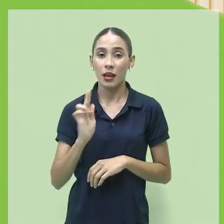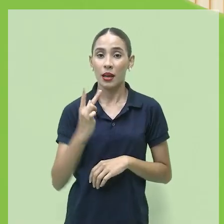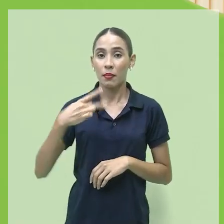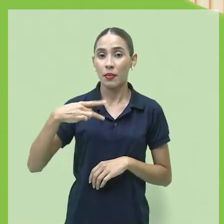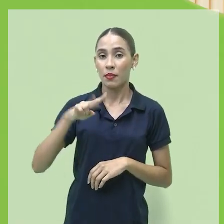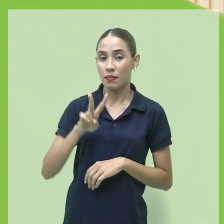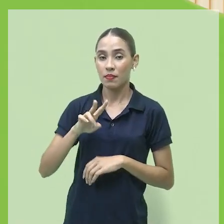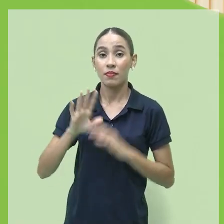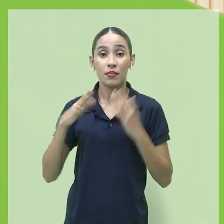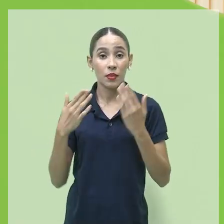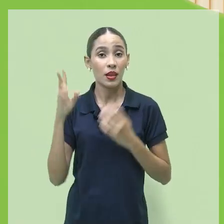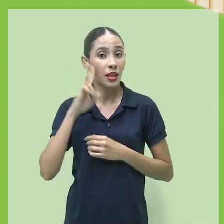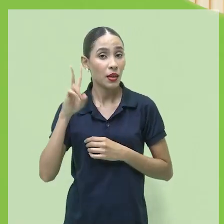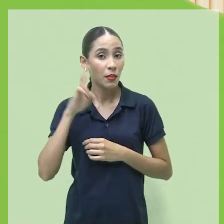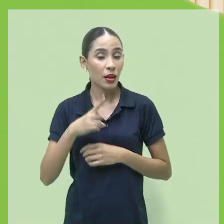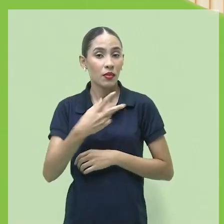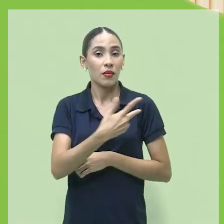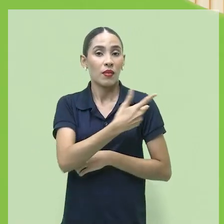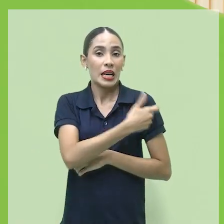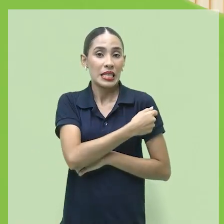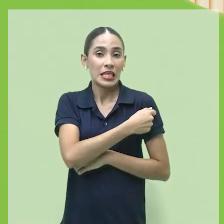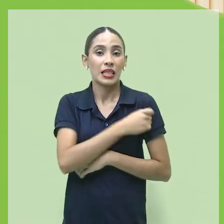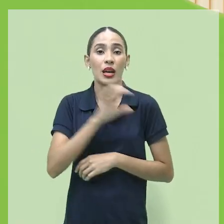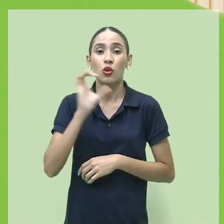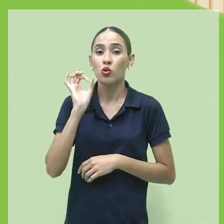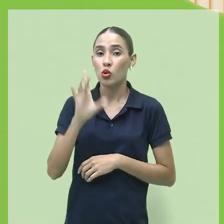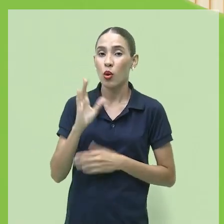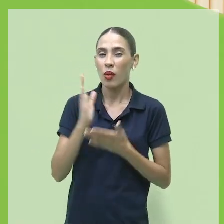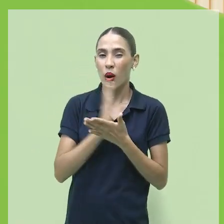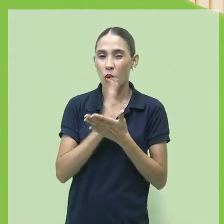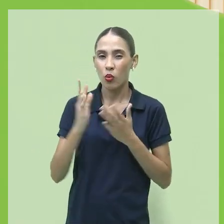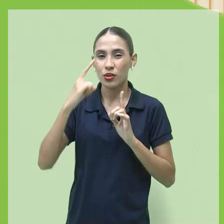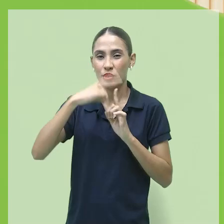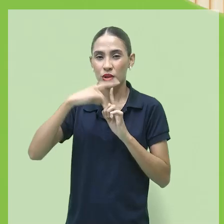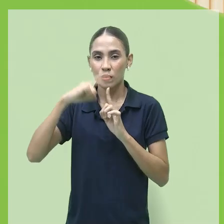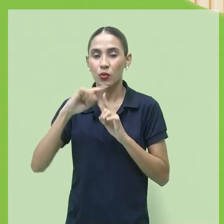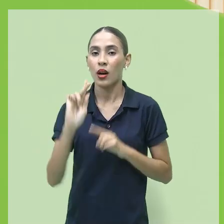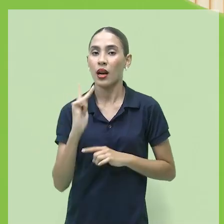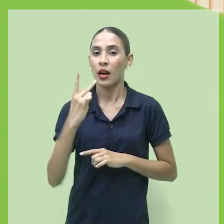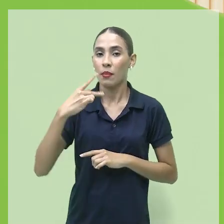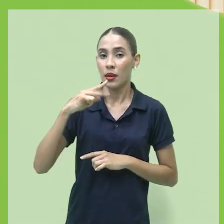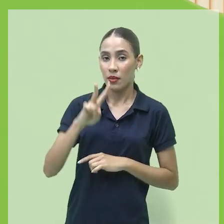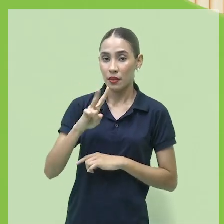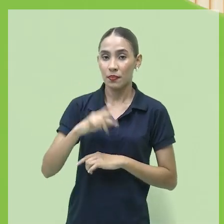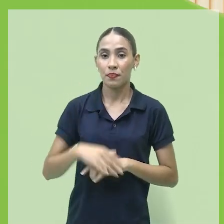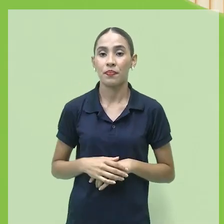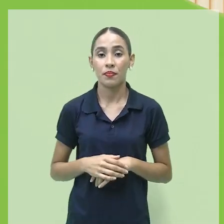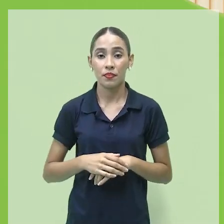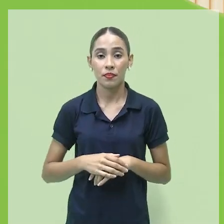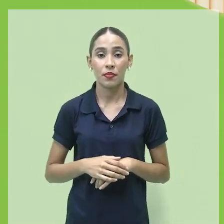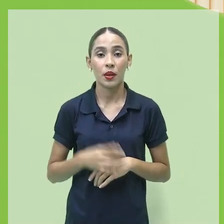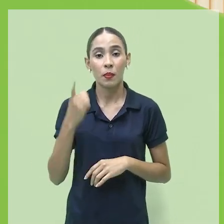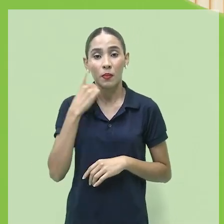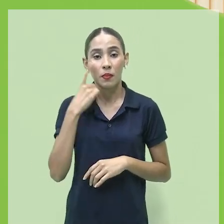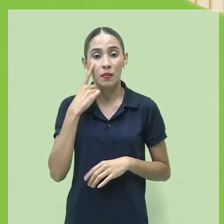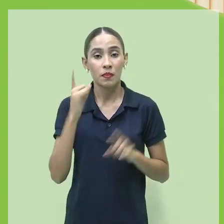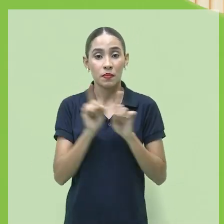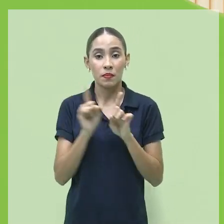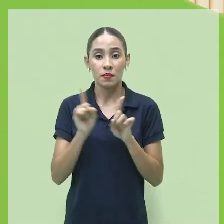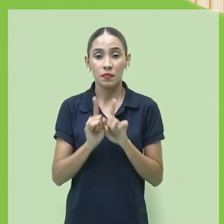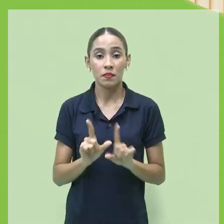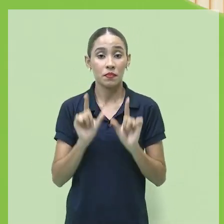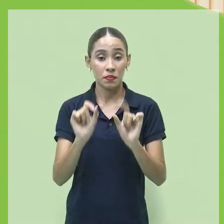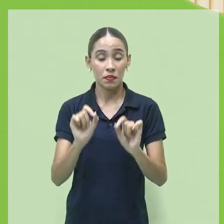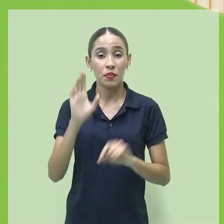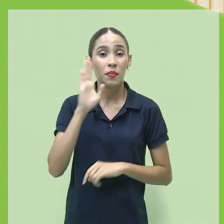HPV. Lembrando também que essa vacinação, ela é somente de alguns tipos de HPV, tá bom? E aí a gente vai observar que